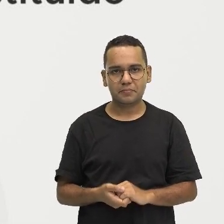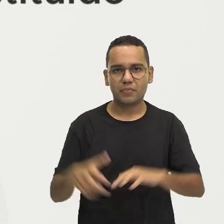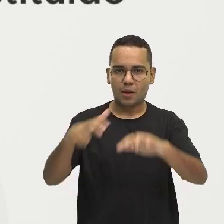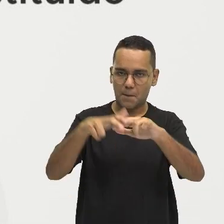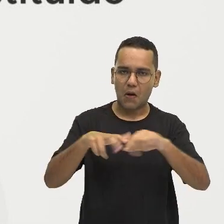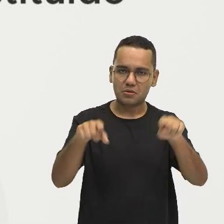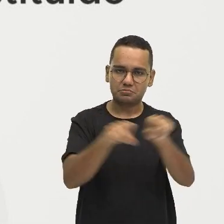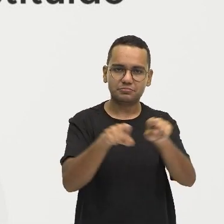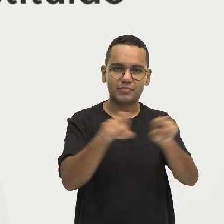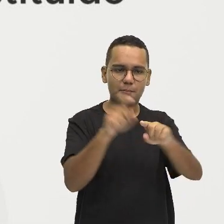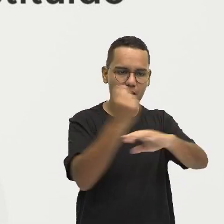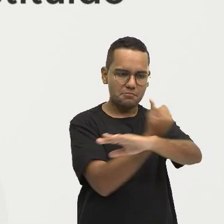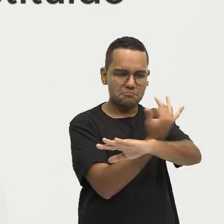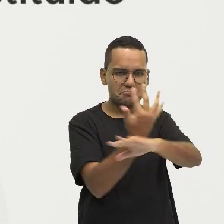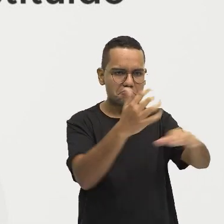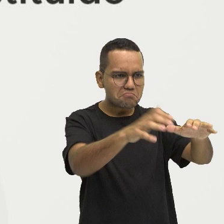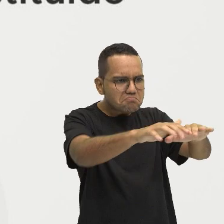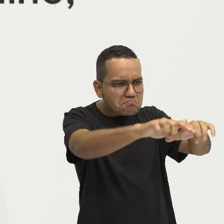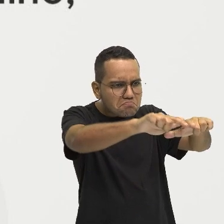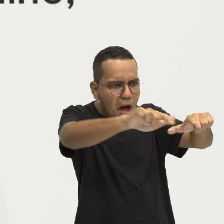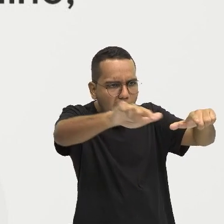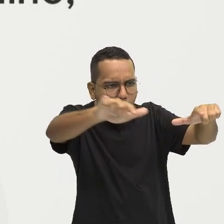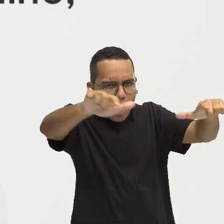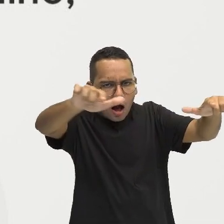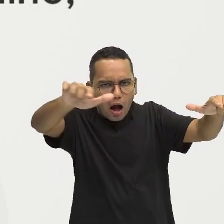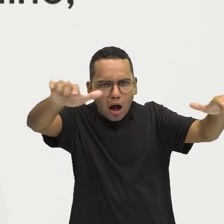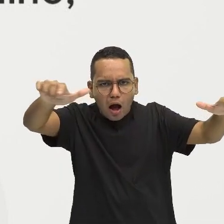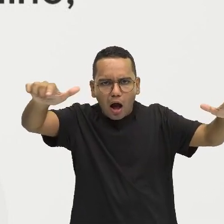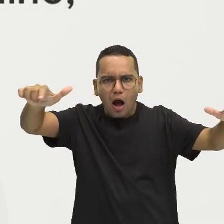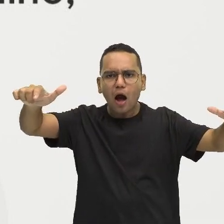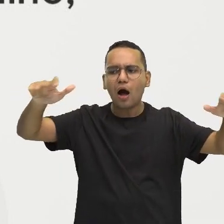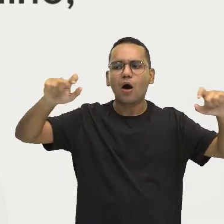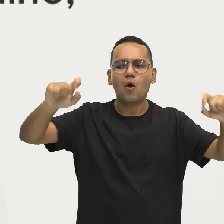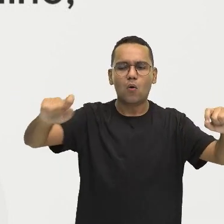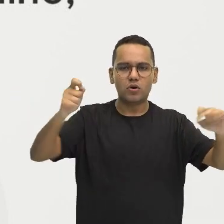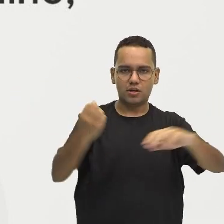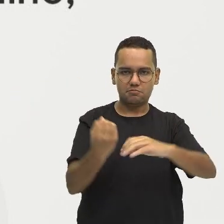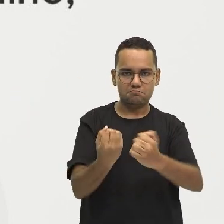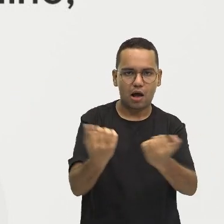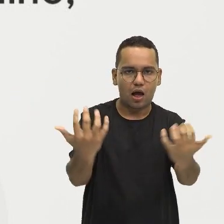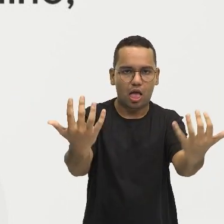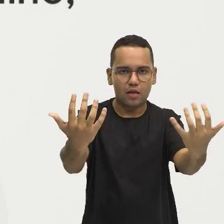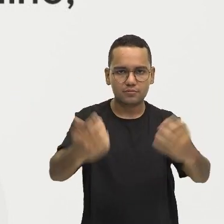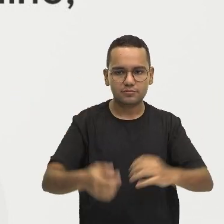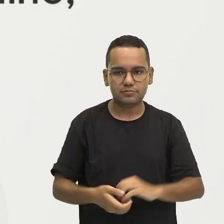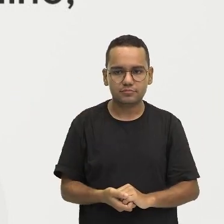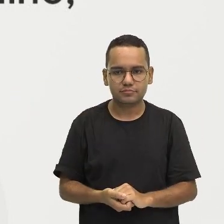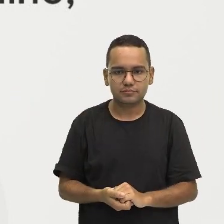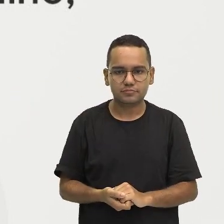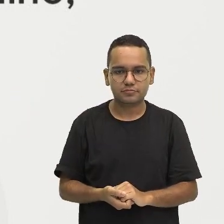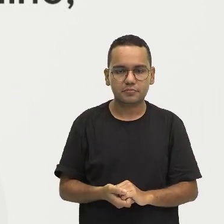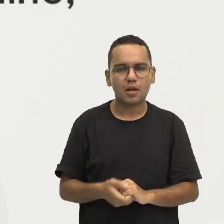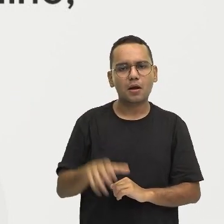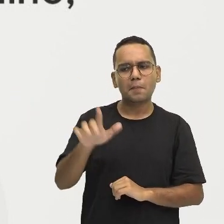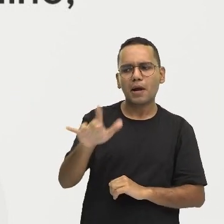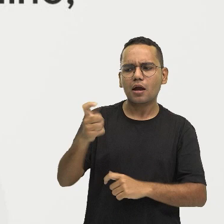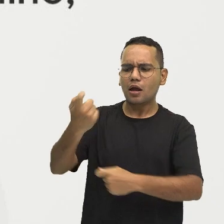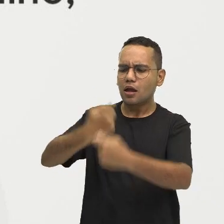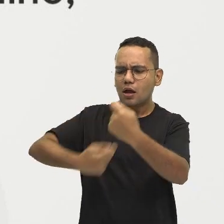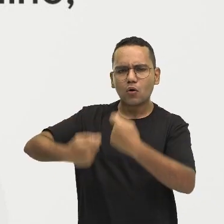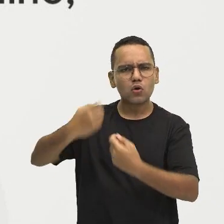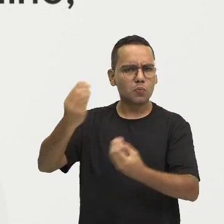ambientes também, tá? Então vão se desenvolver aí grandes rebanhos. E aí a principal atividade econômica dessa